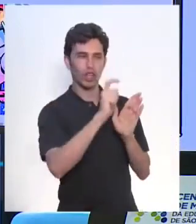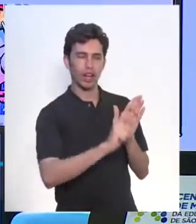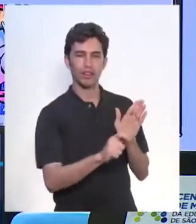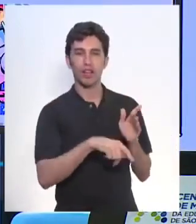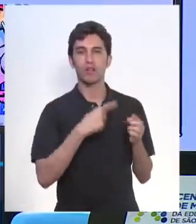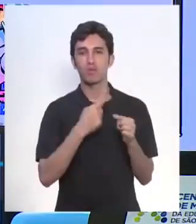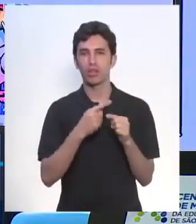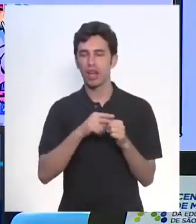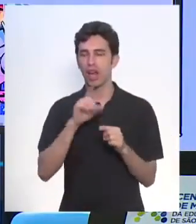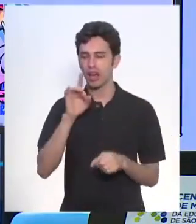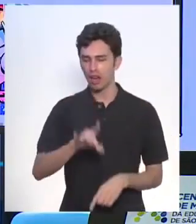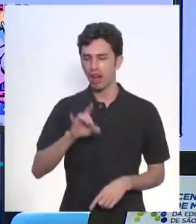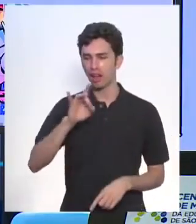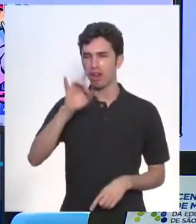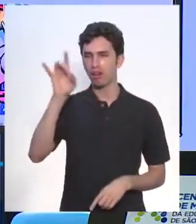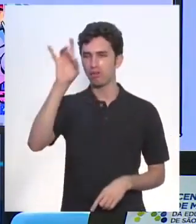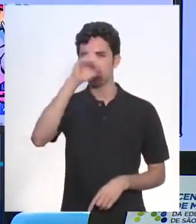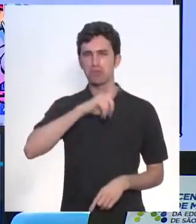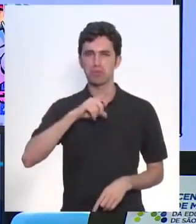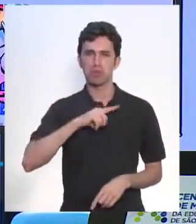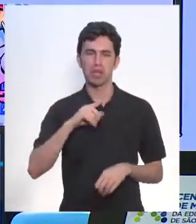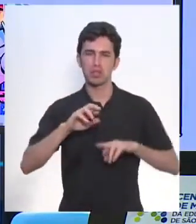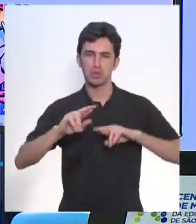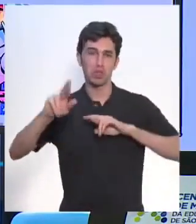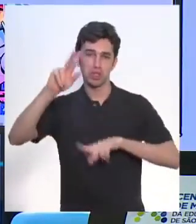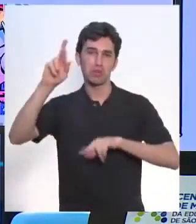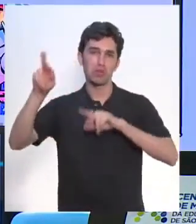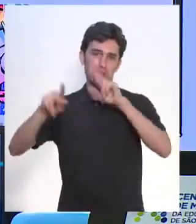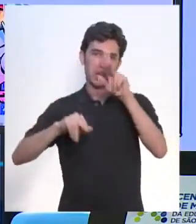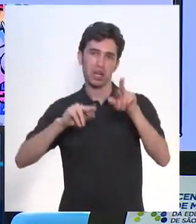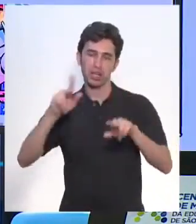cada região dessa tem as suas particularidades. E é uma